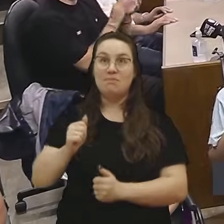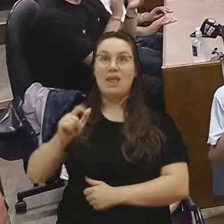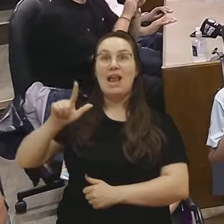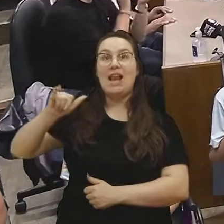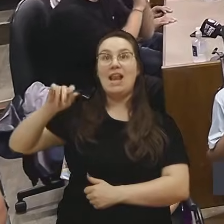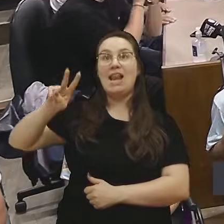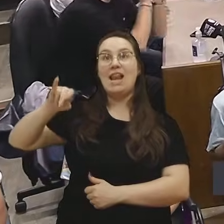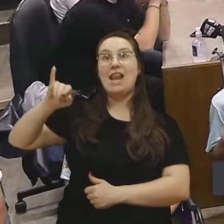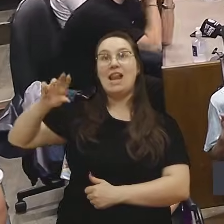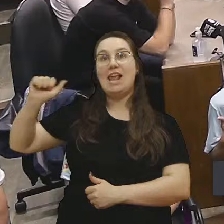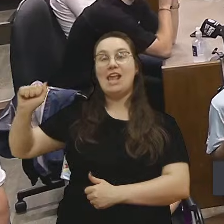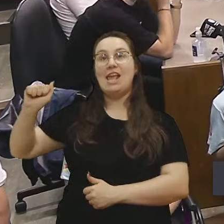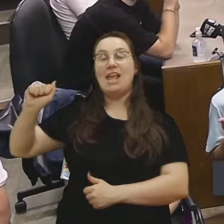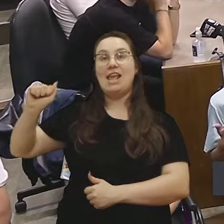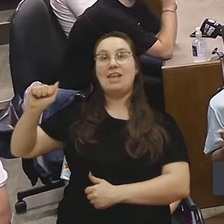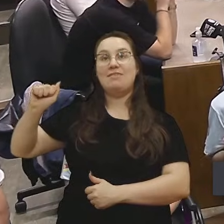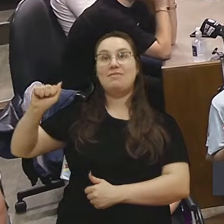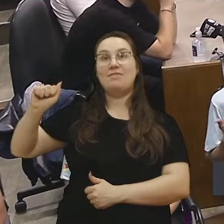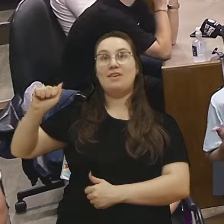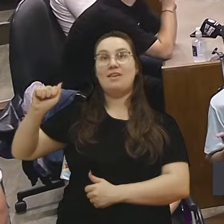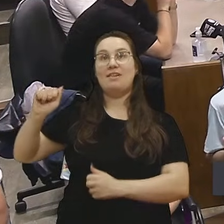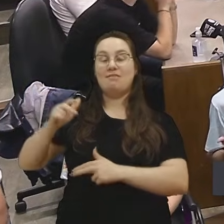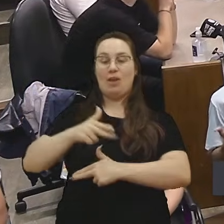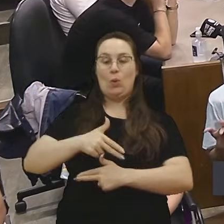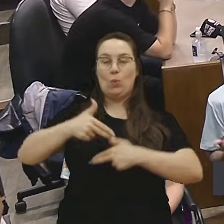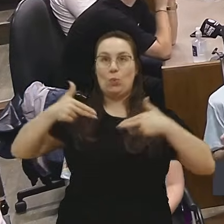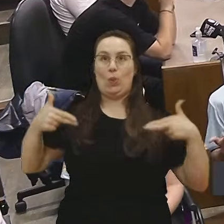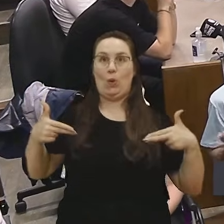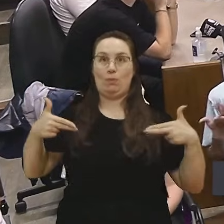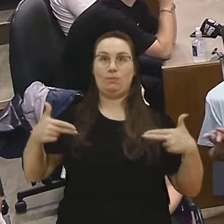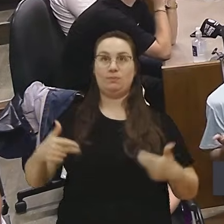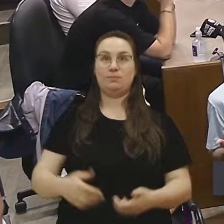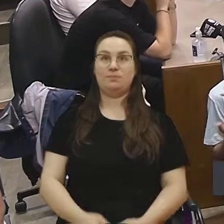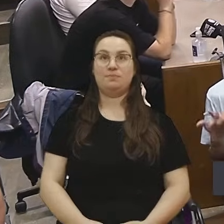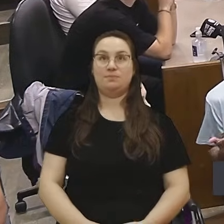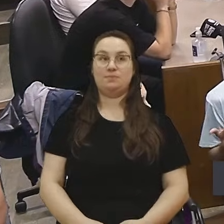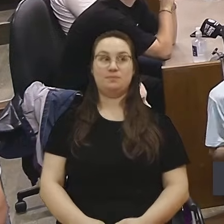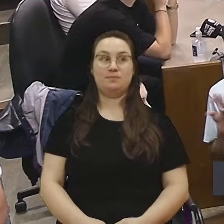Lívia Portigliotti, do taekwondo.